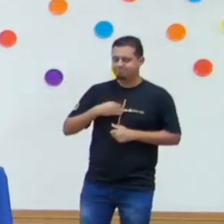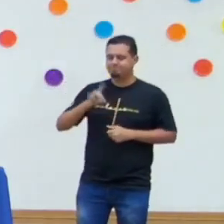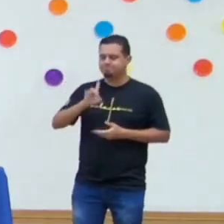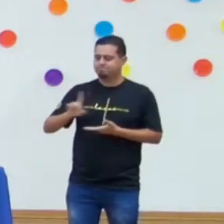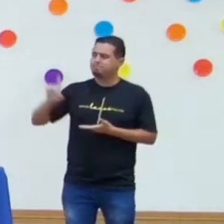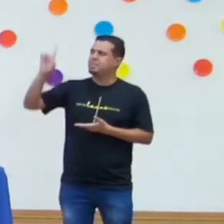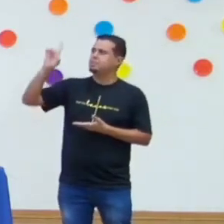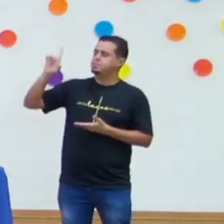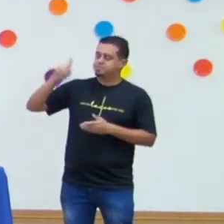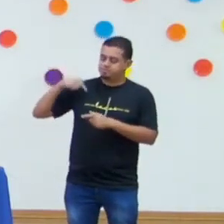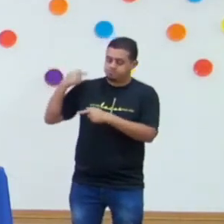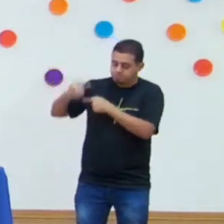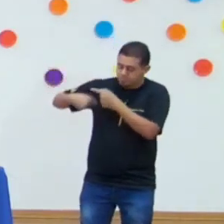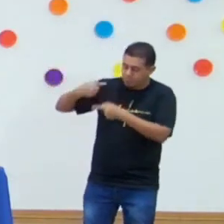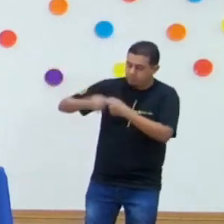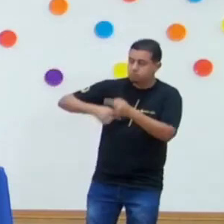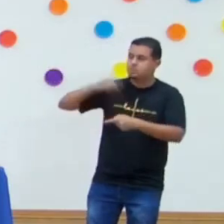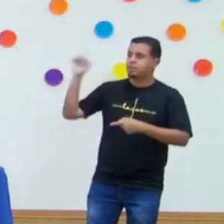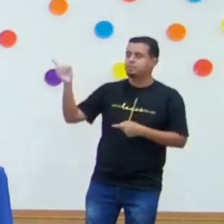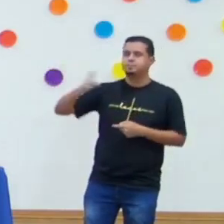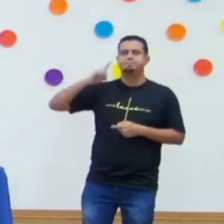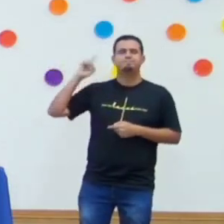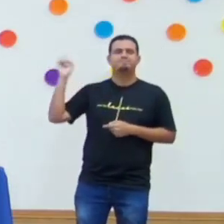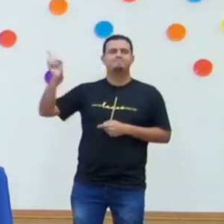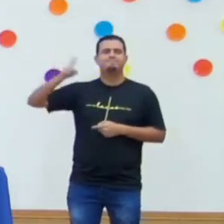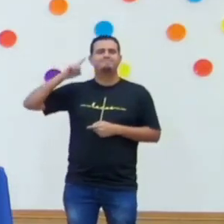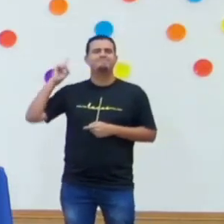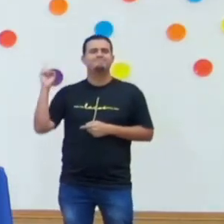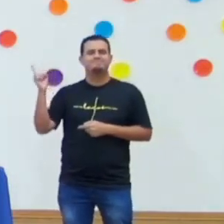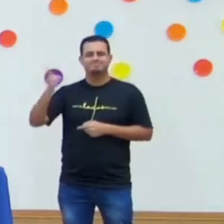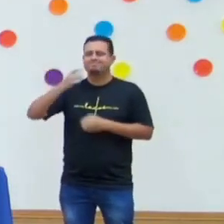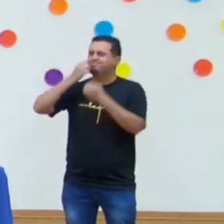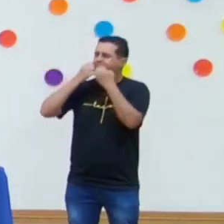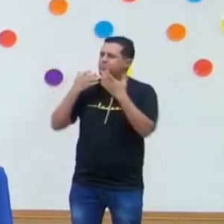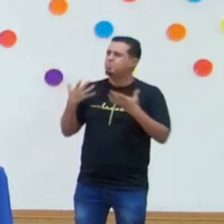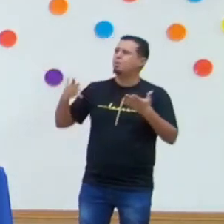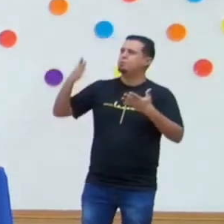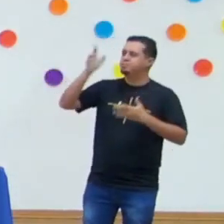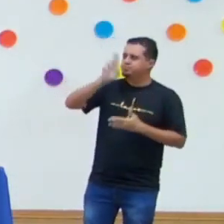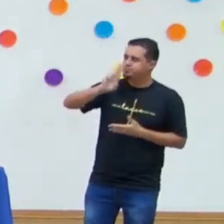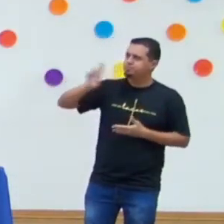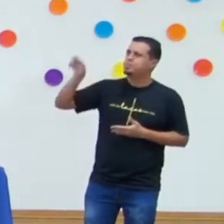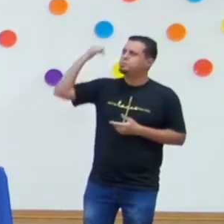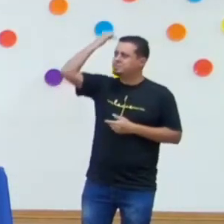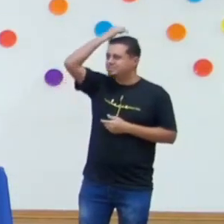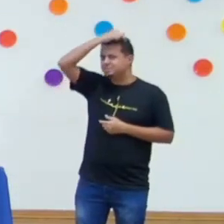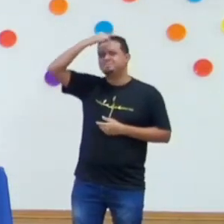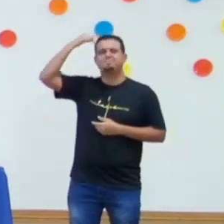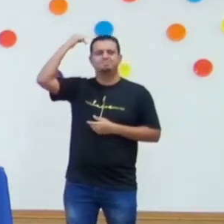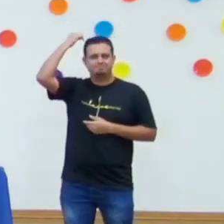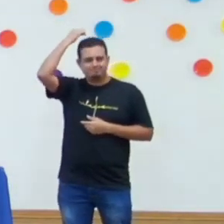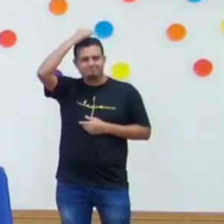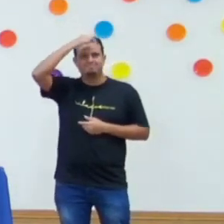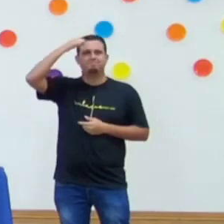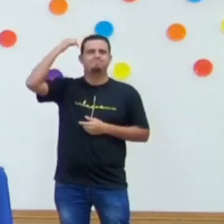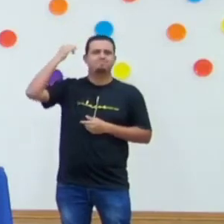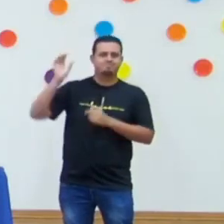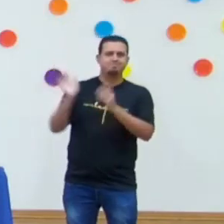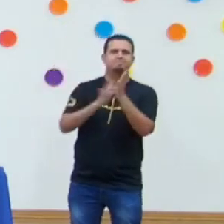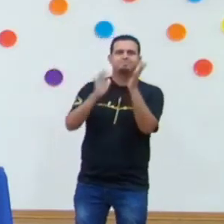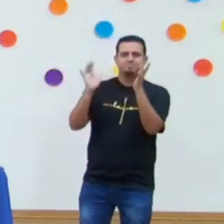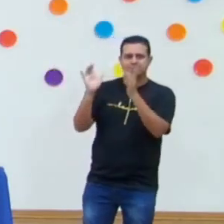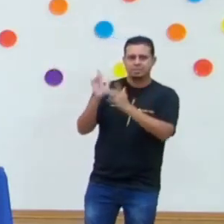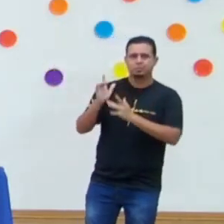Filho de Deus, raiz de Davi. Bendito seja o seu santo